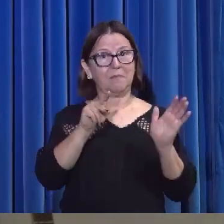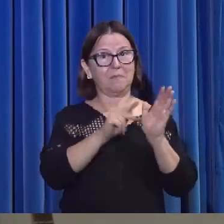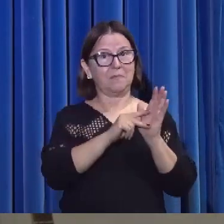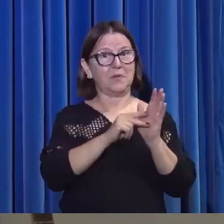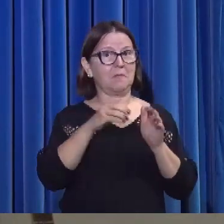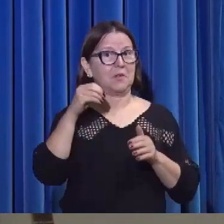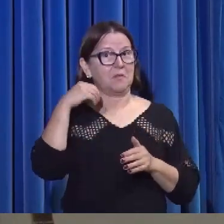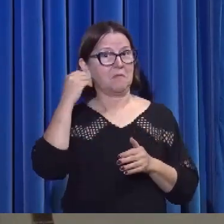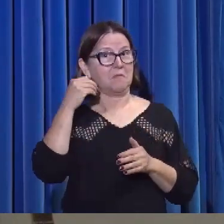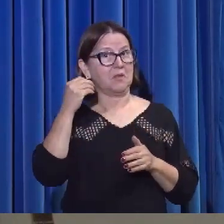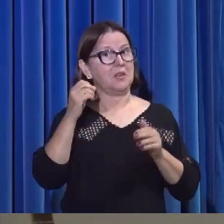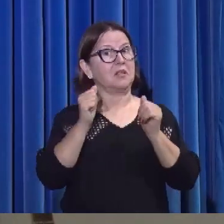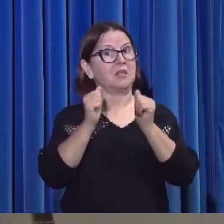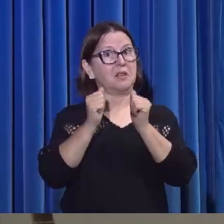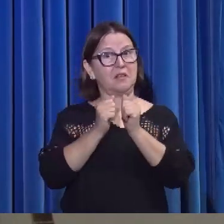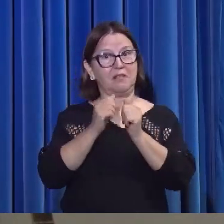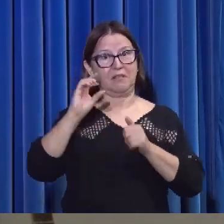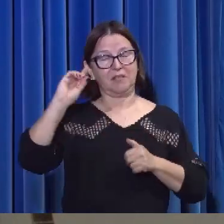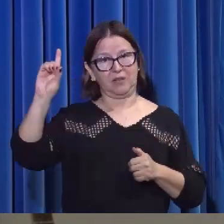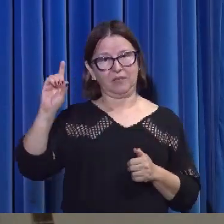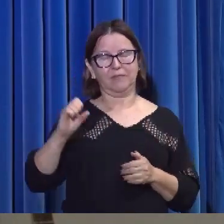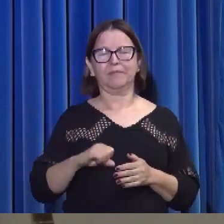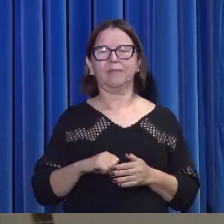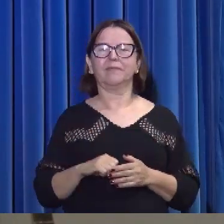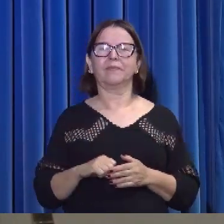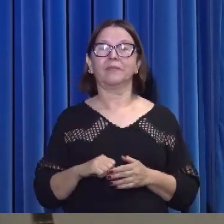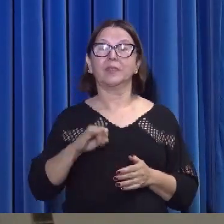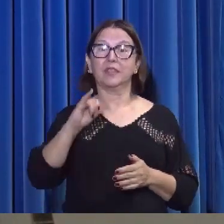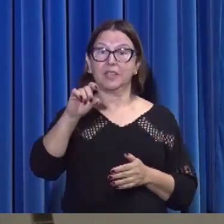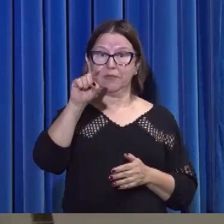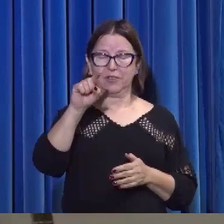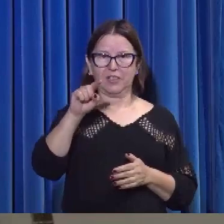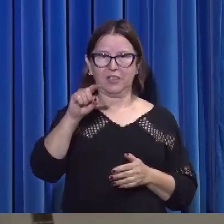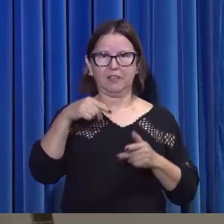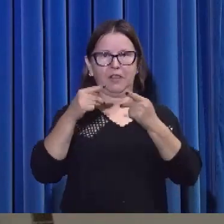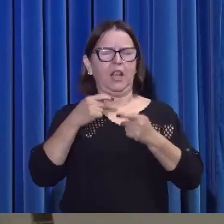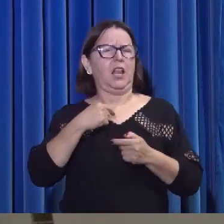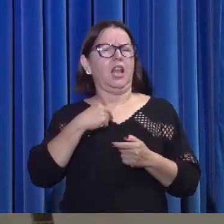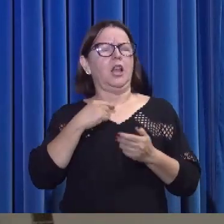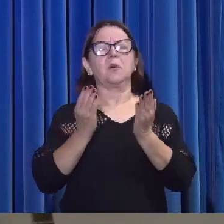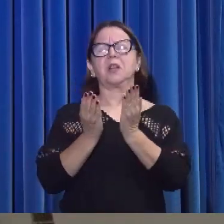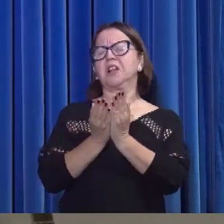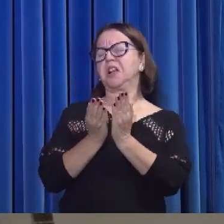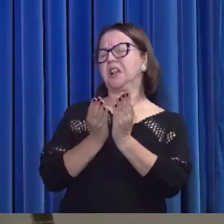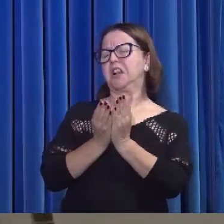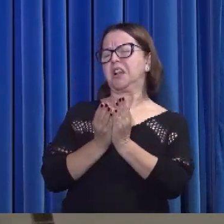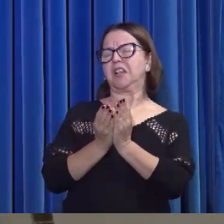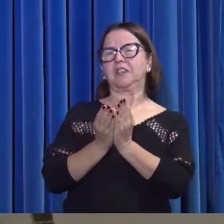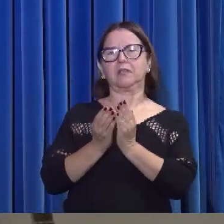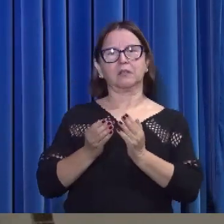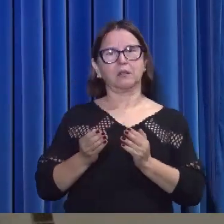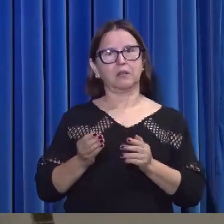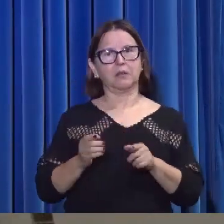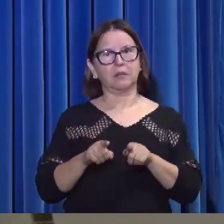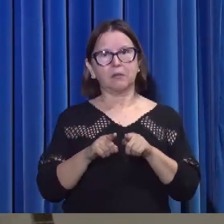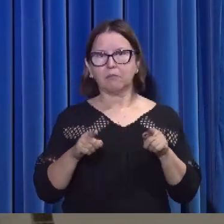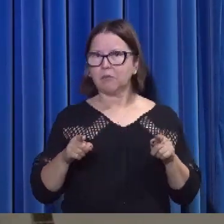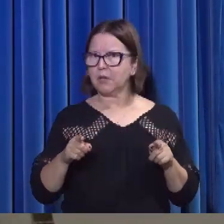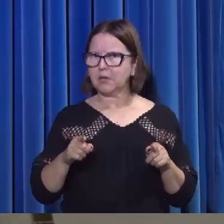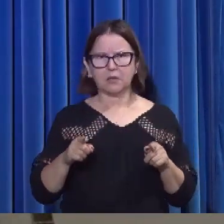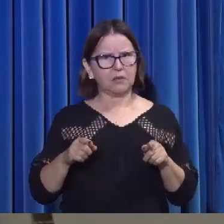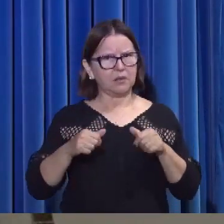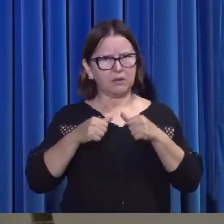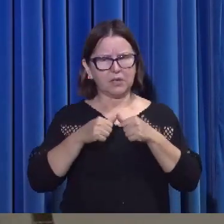Se você se declara cristão, uma nova criatura em Cristo, mas não está preparado